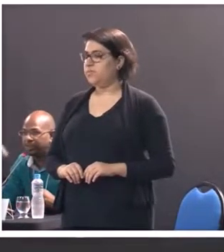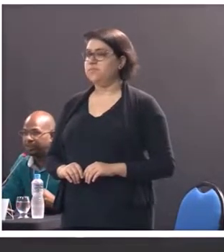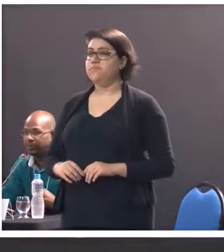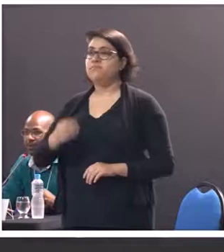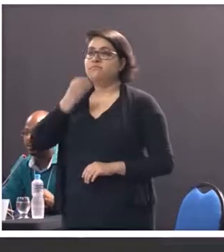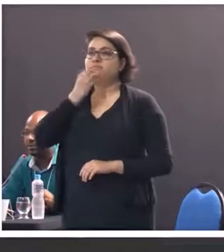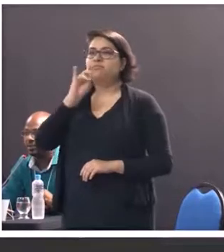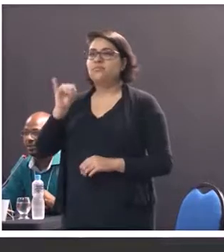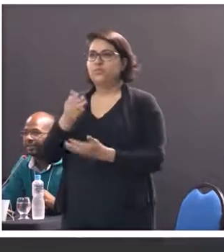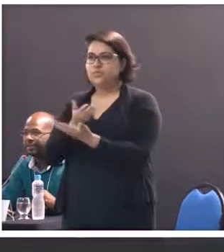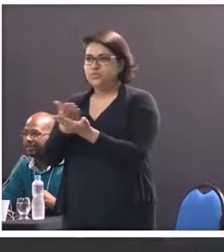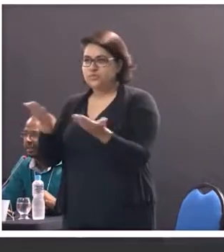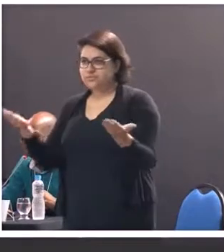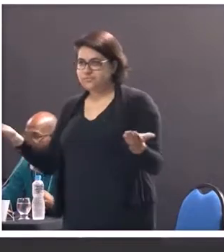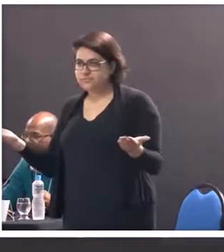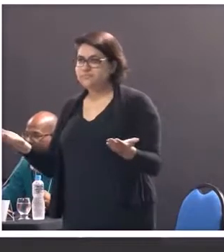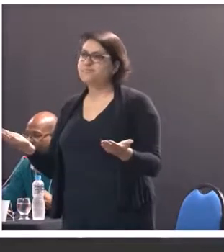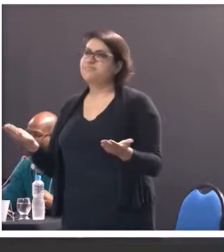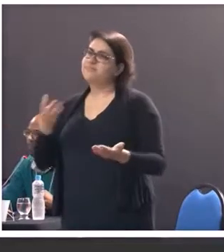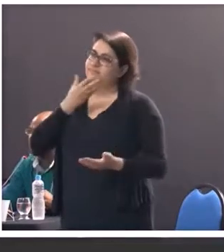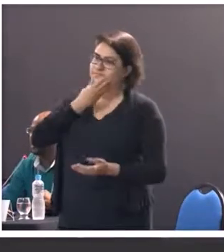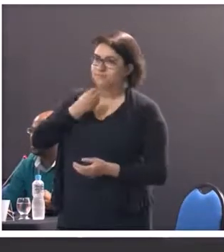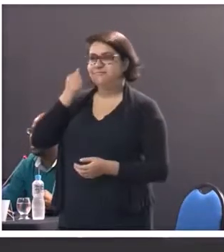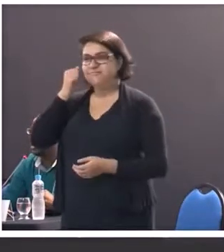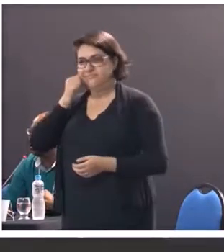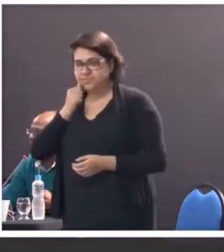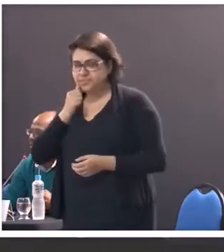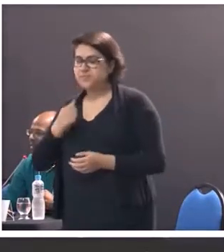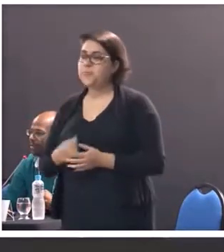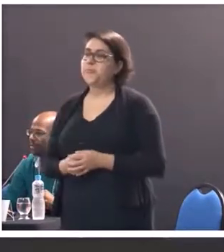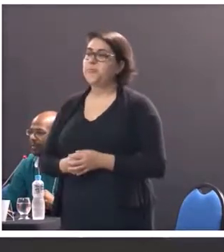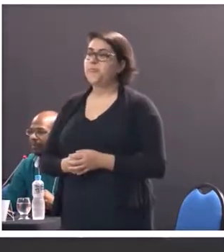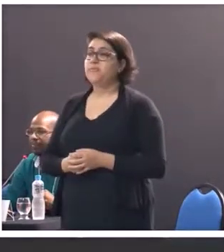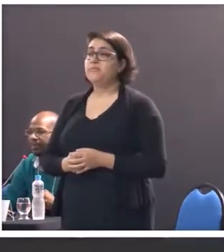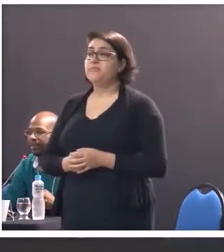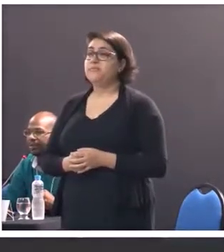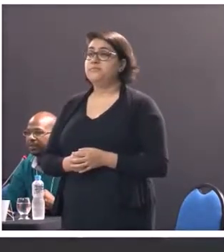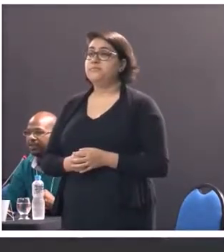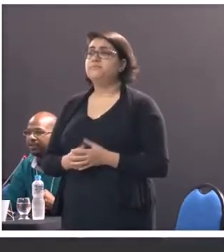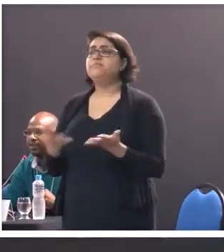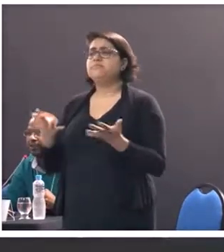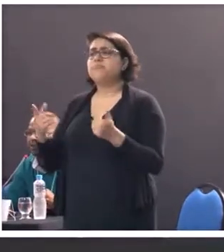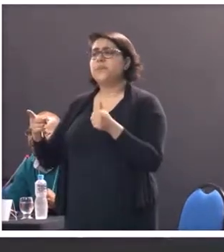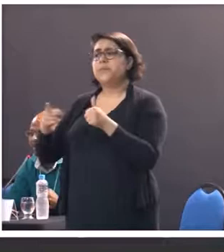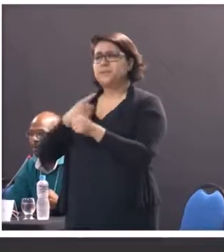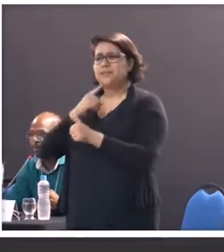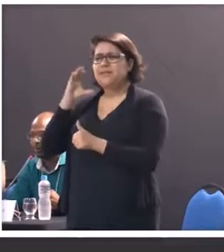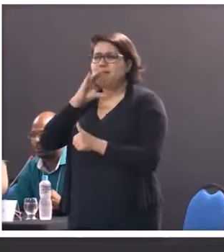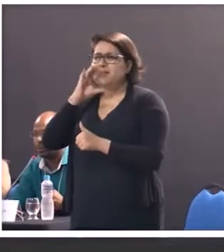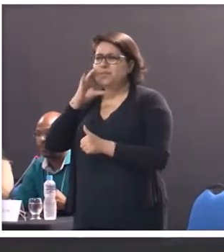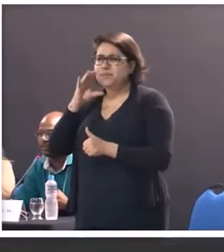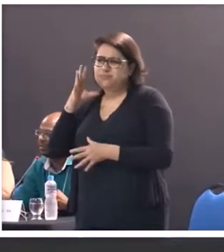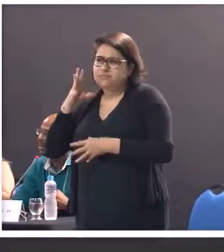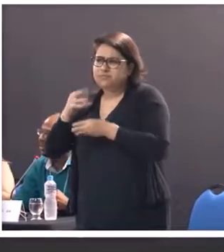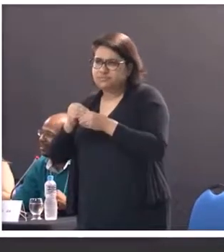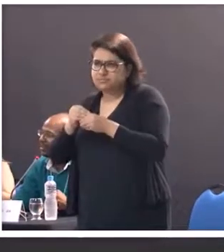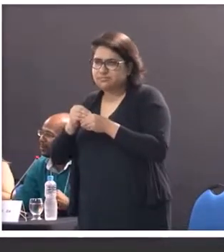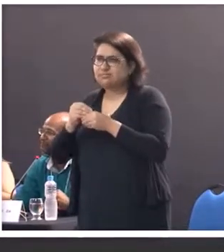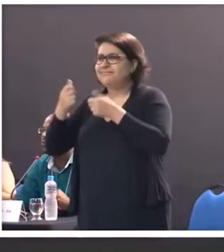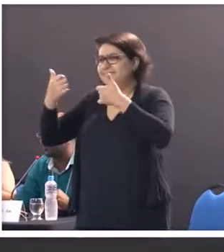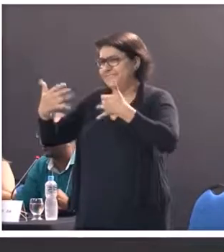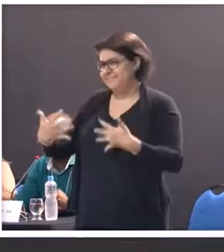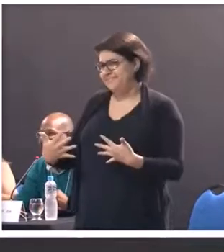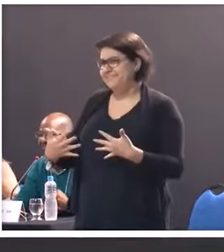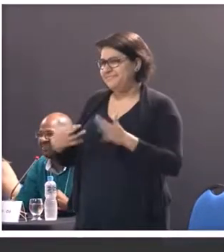Bom dia a todos e a todas. Eu queria primeiramente já pedir aqui para quebrar o protocolo